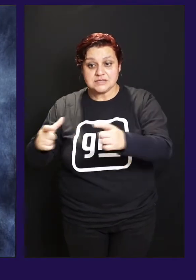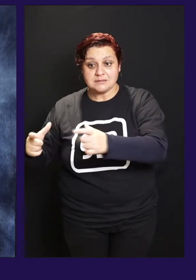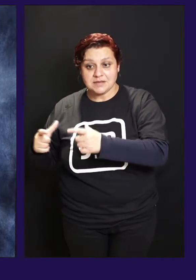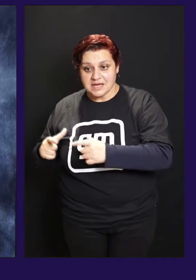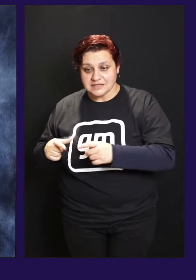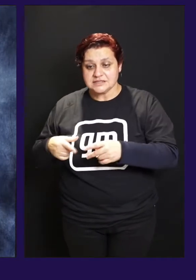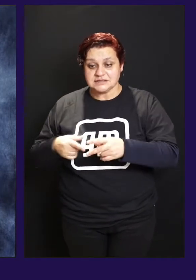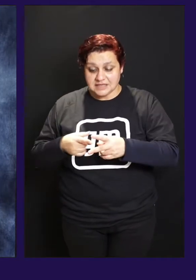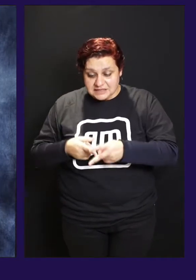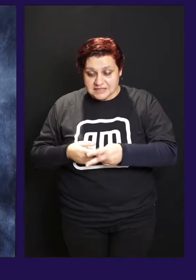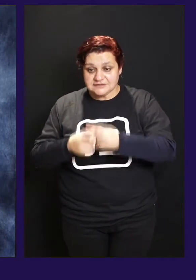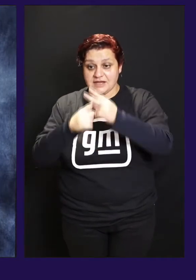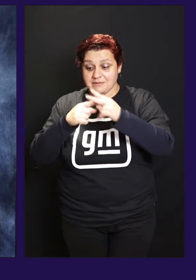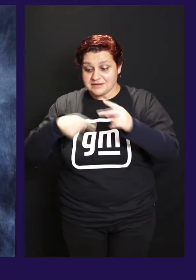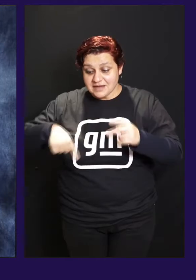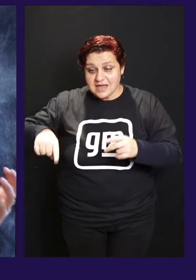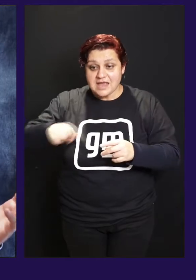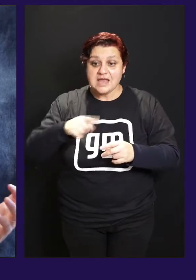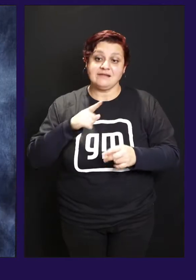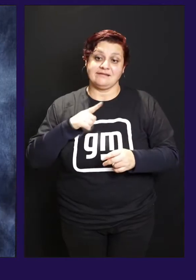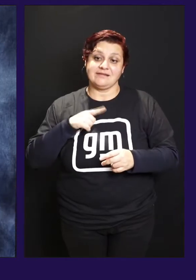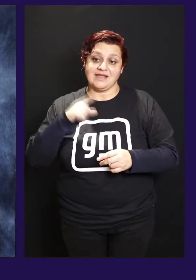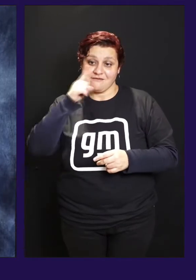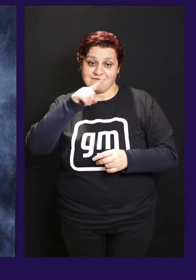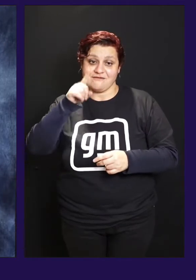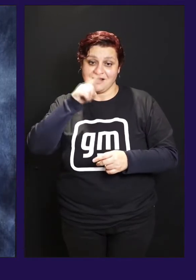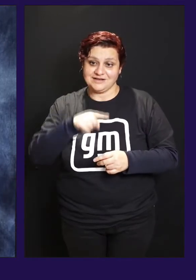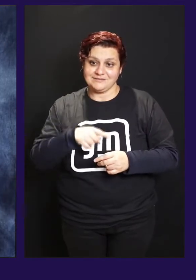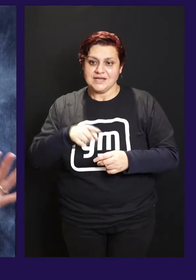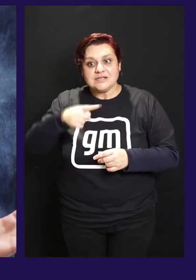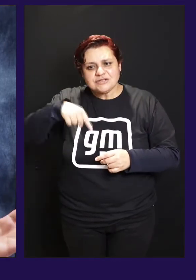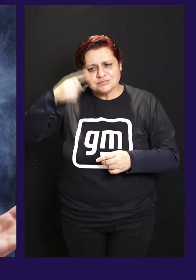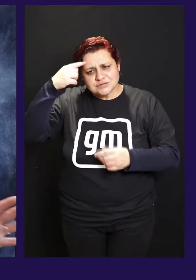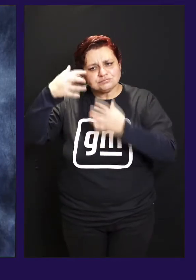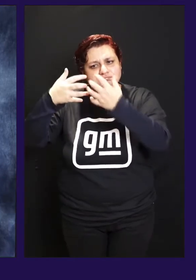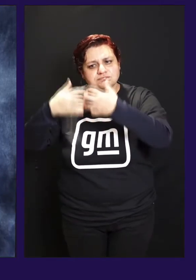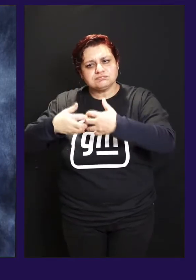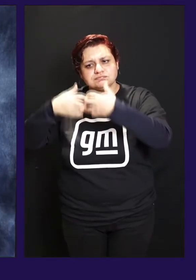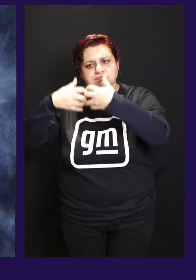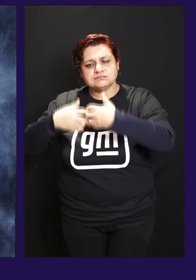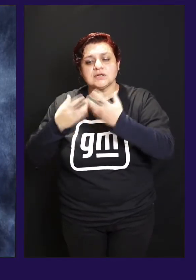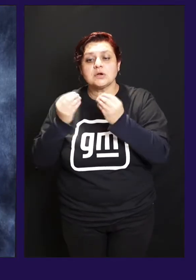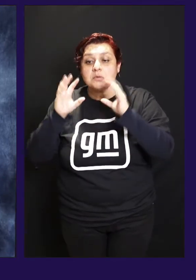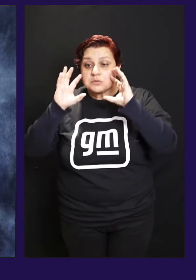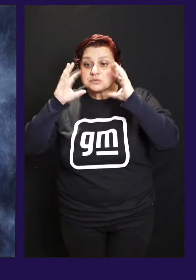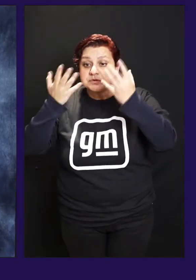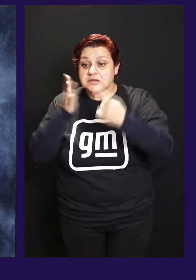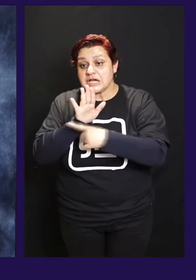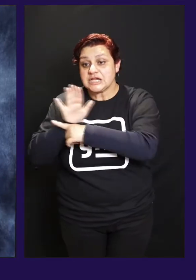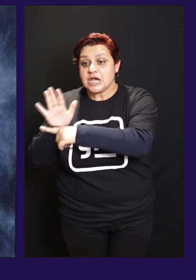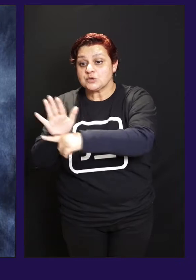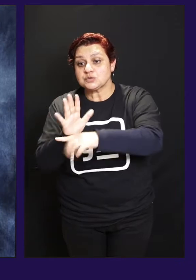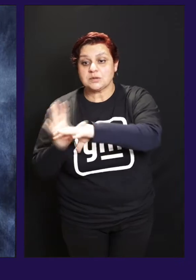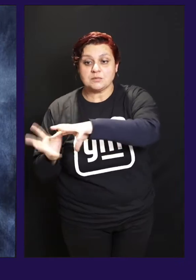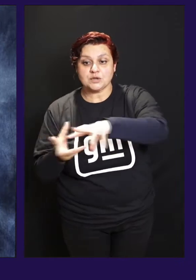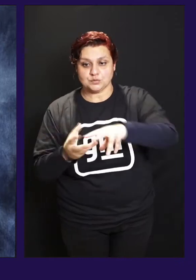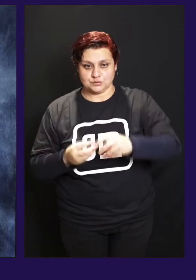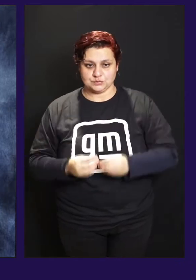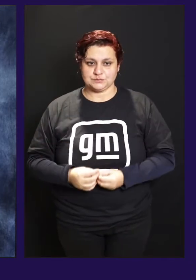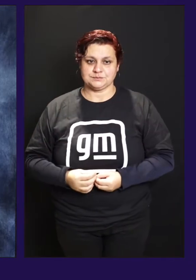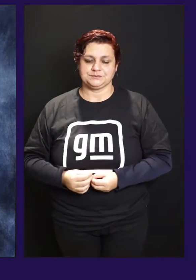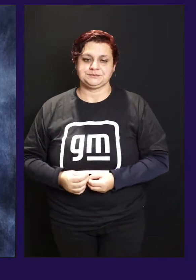depois. Esse tipo de mentalidade, ele criou uma situação onde a gente classifica